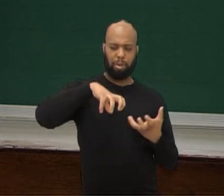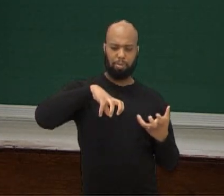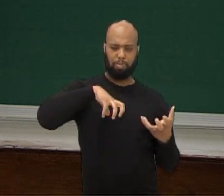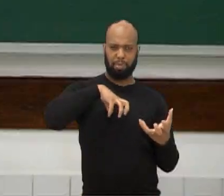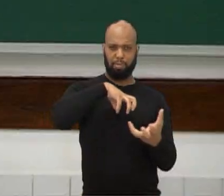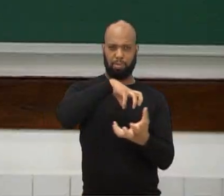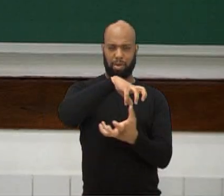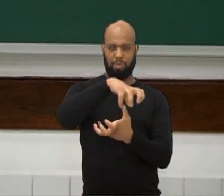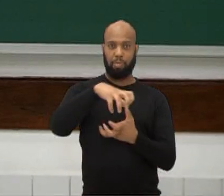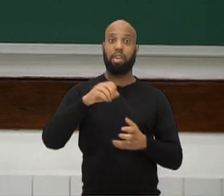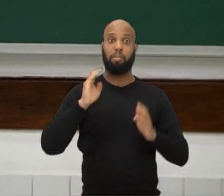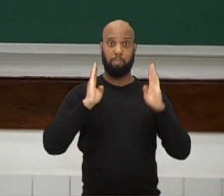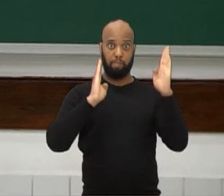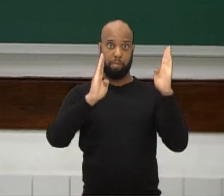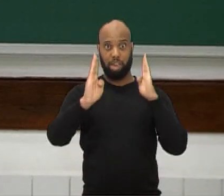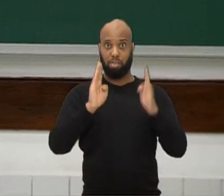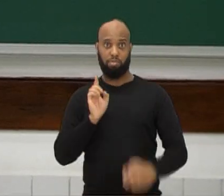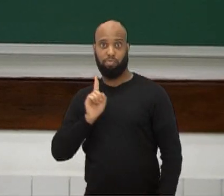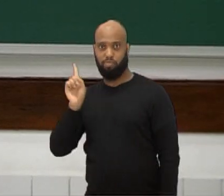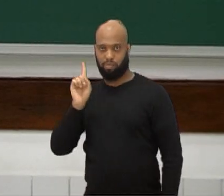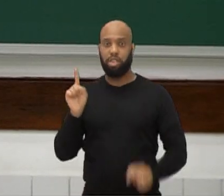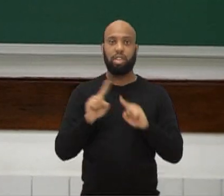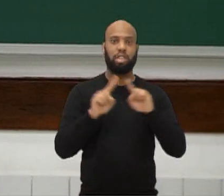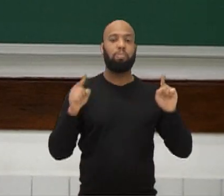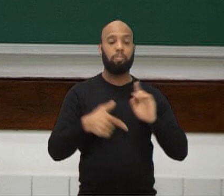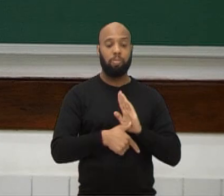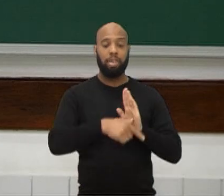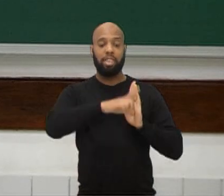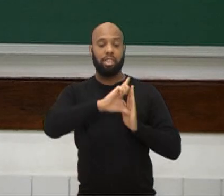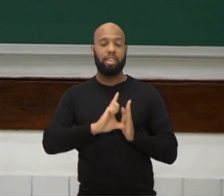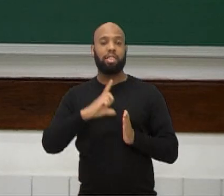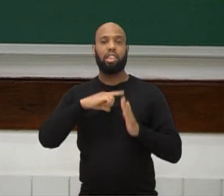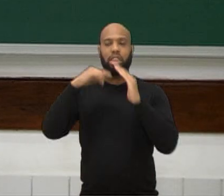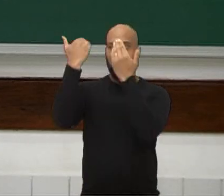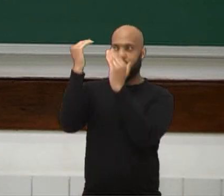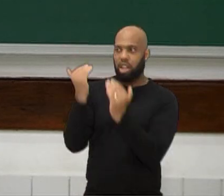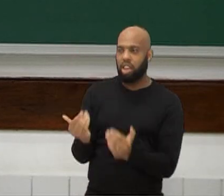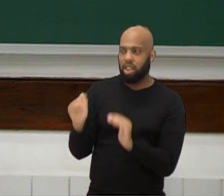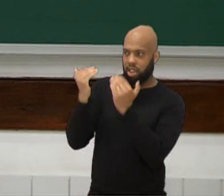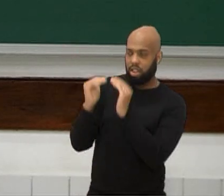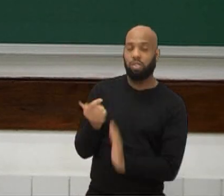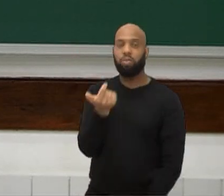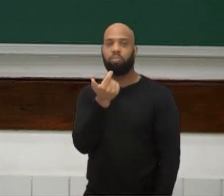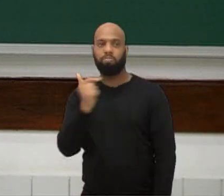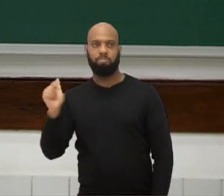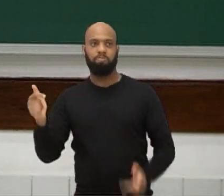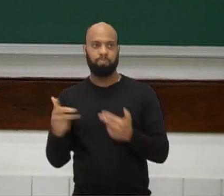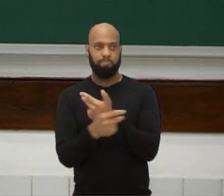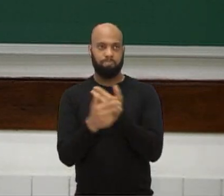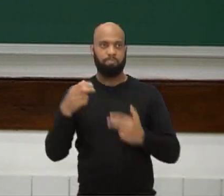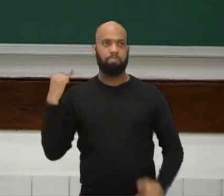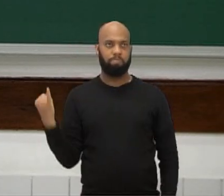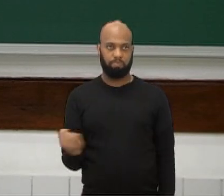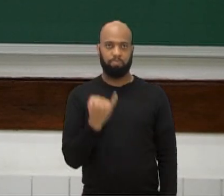regencial. Mas antes, vamos analisar outras coisas importantes?